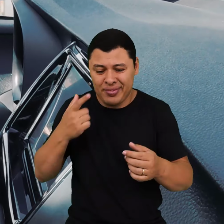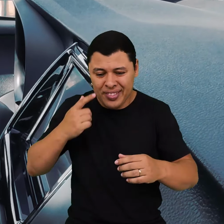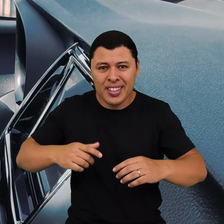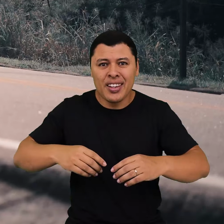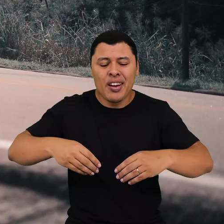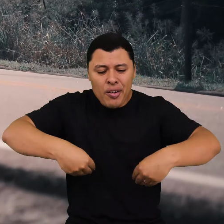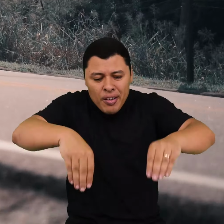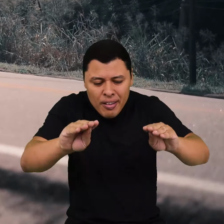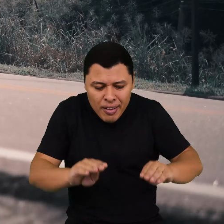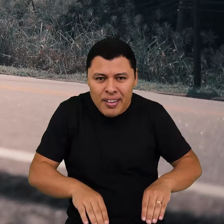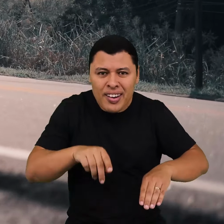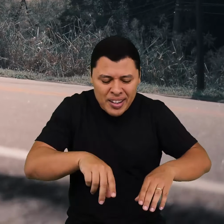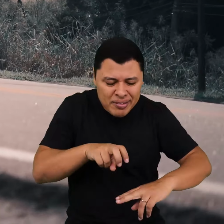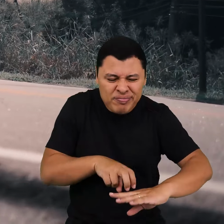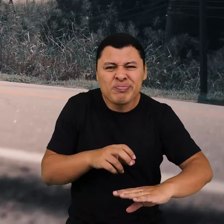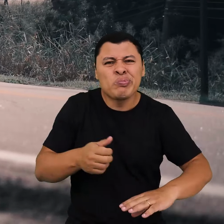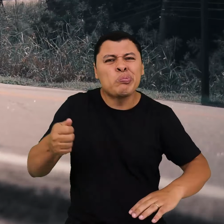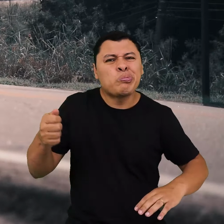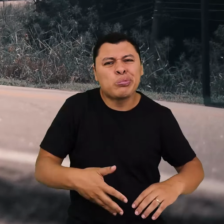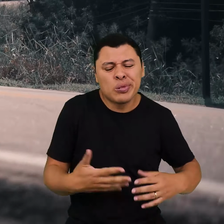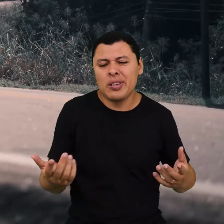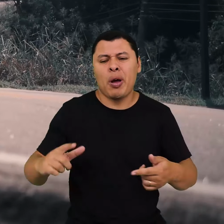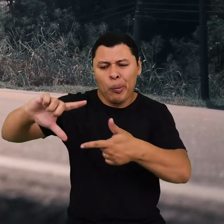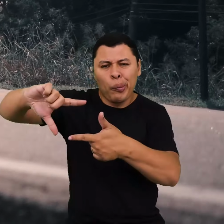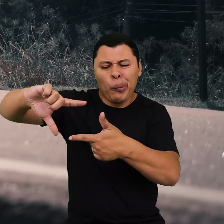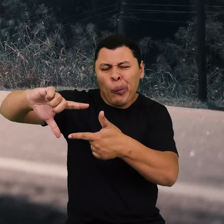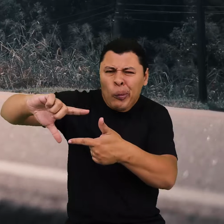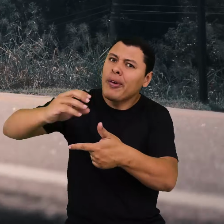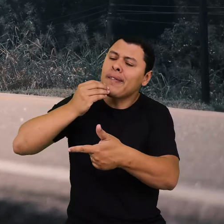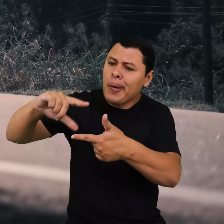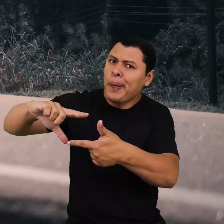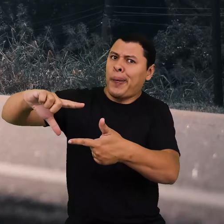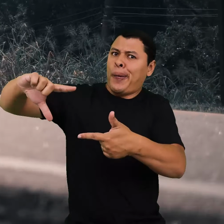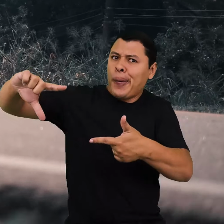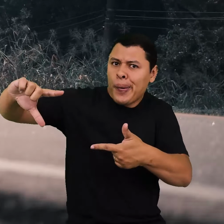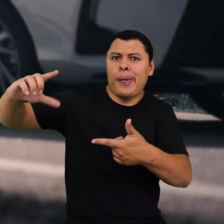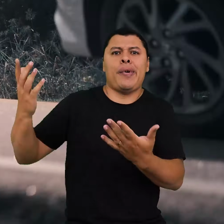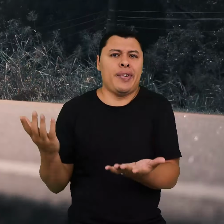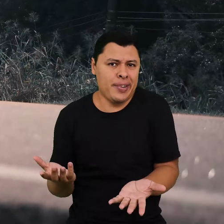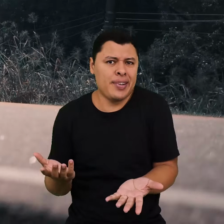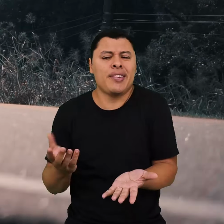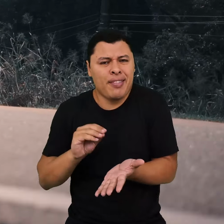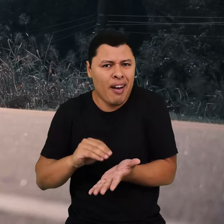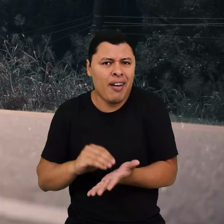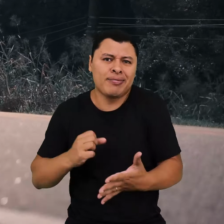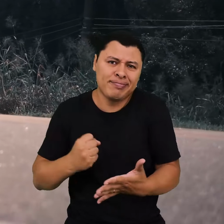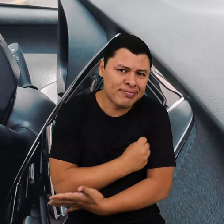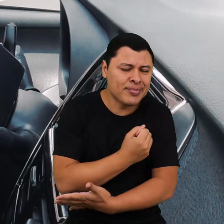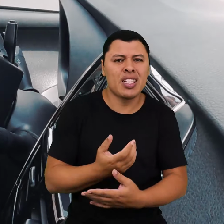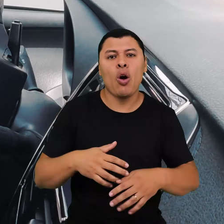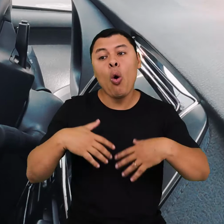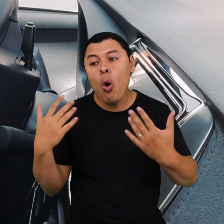tapete decente, um sistema multimídia. Já pensou esse carro com um sistema multimídia legal? Ou se de repente a Toyota tivesse investido nessa atualização de